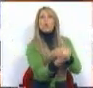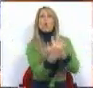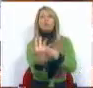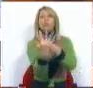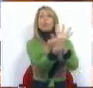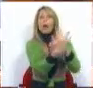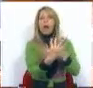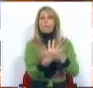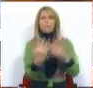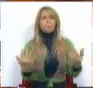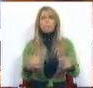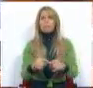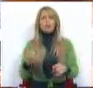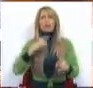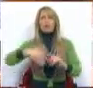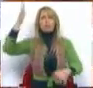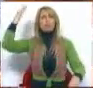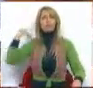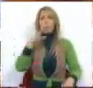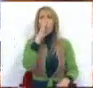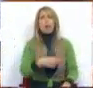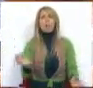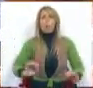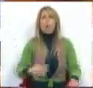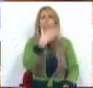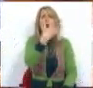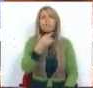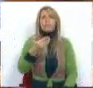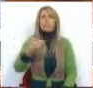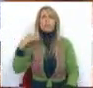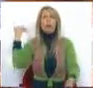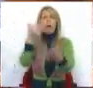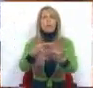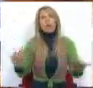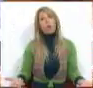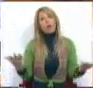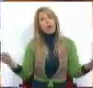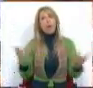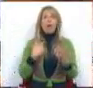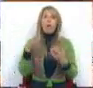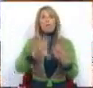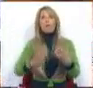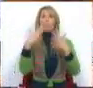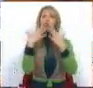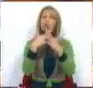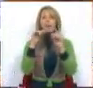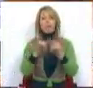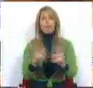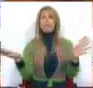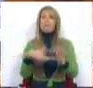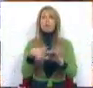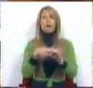não é atualizada desde 1970 e, portanto, é um elemento estruturante também para esta nossa reforma